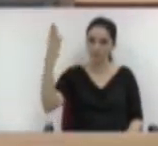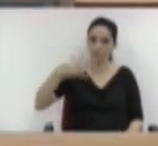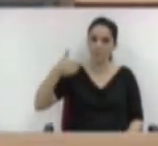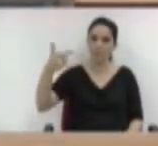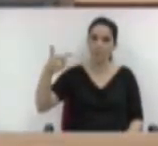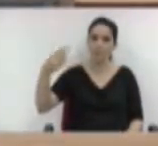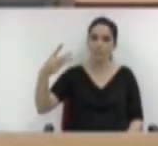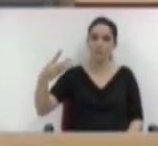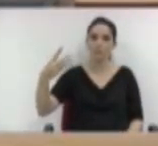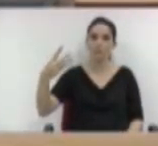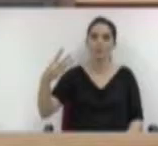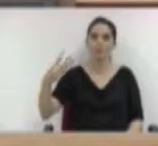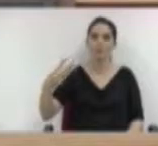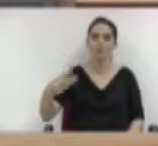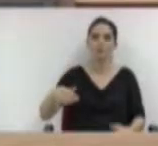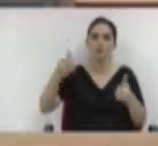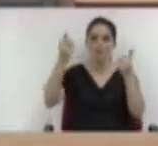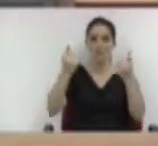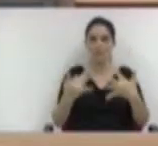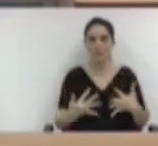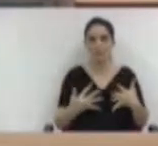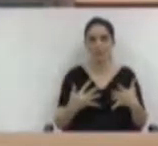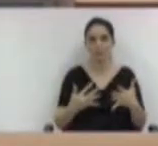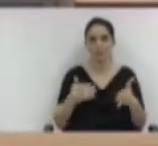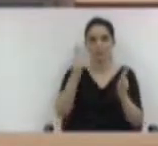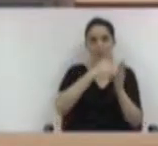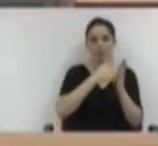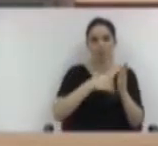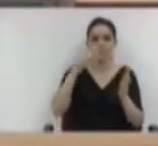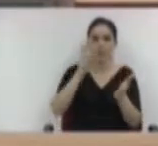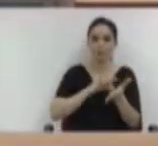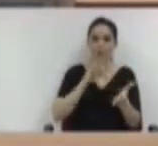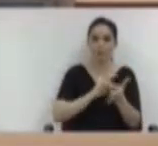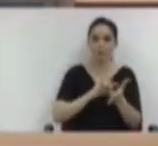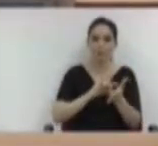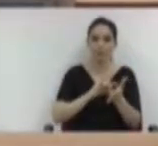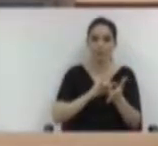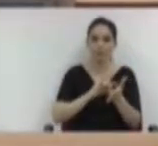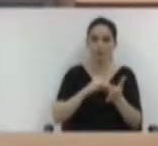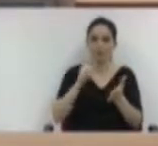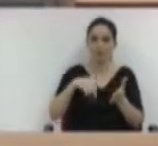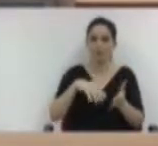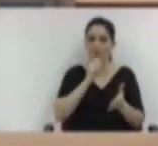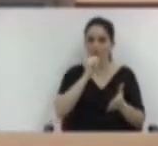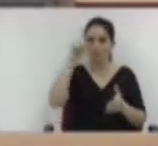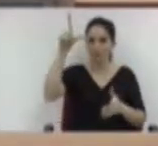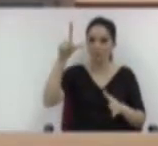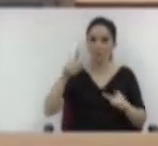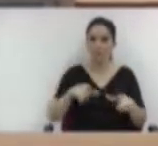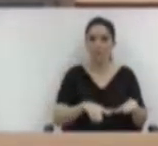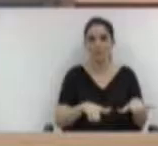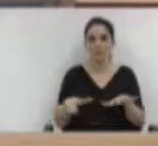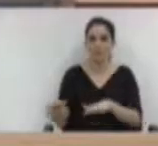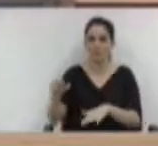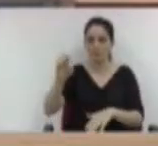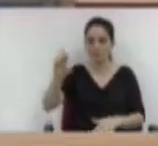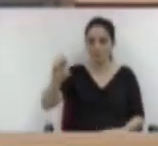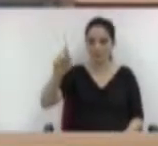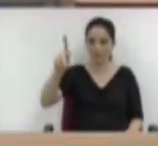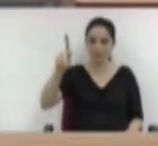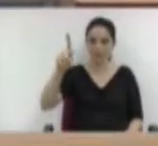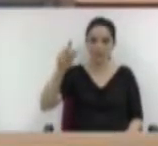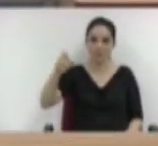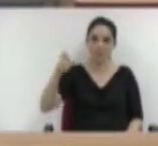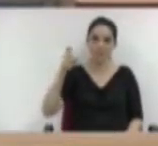362/2013, que institui no calendário oficial de Limeira a semana Expo Gospel no município de Limeira e da outras providências.